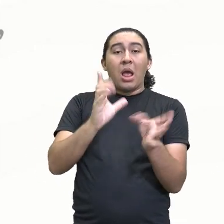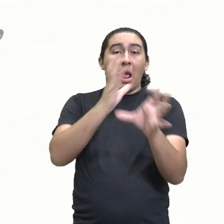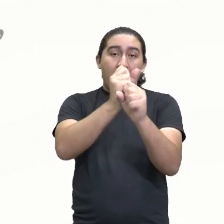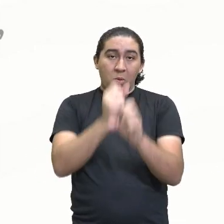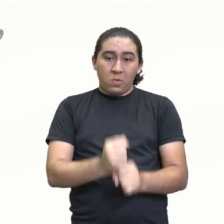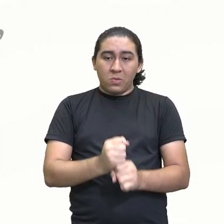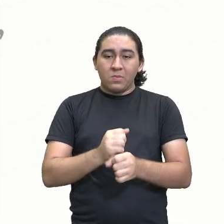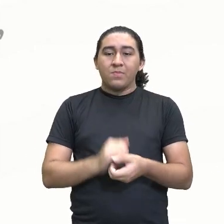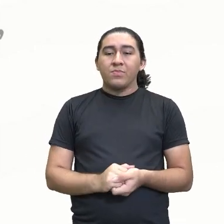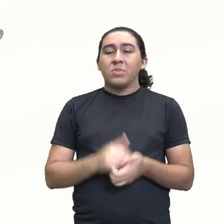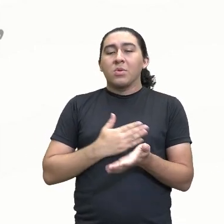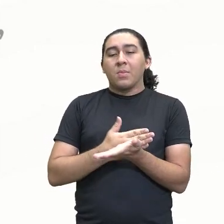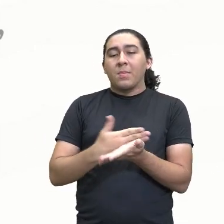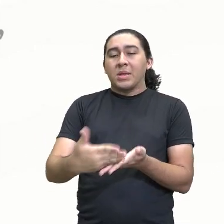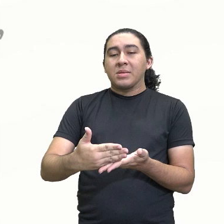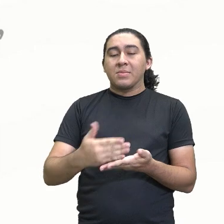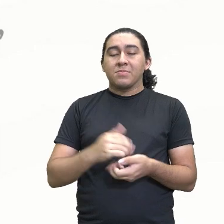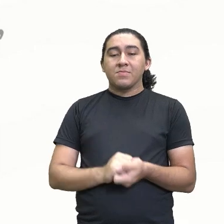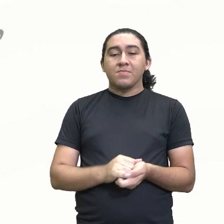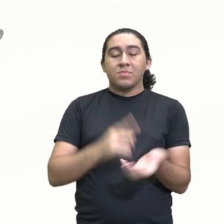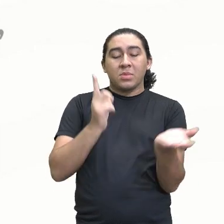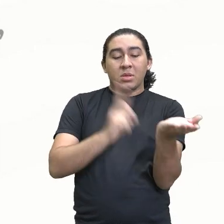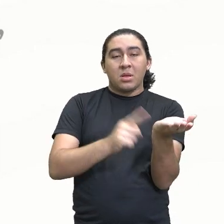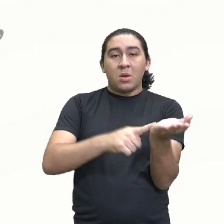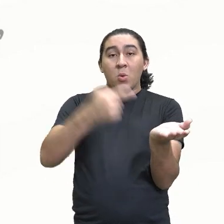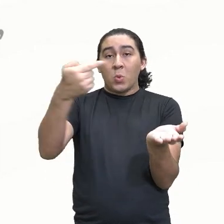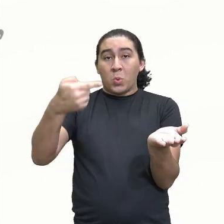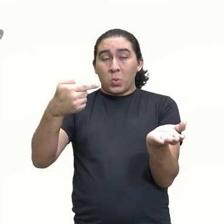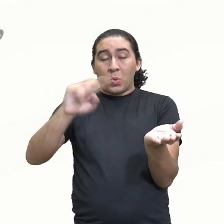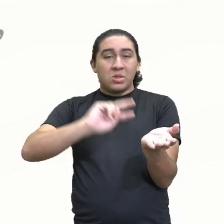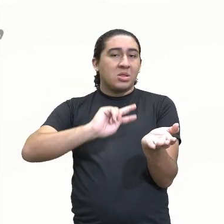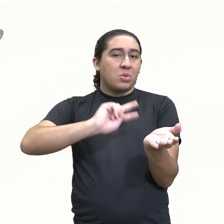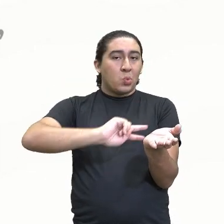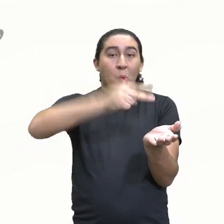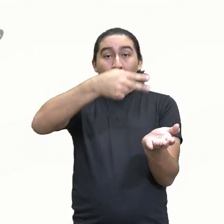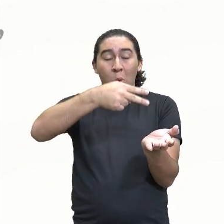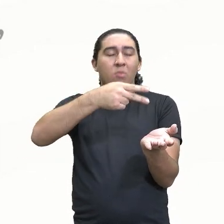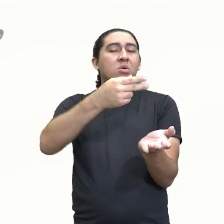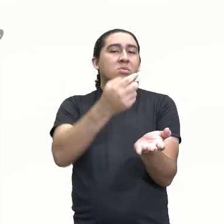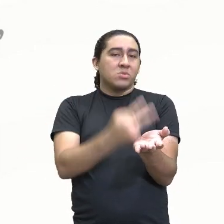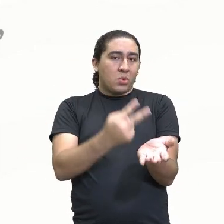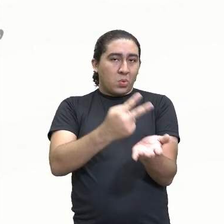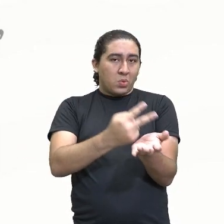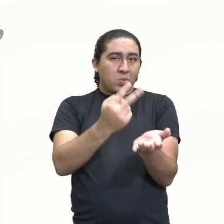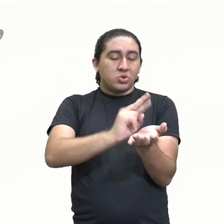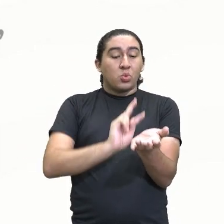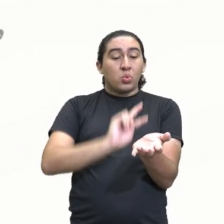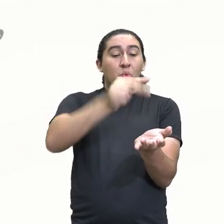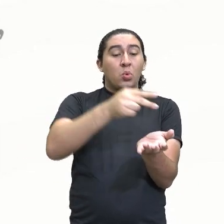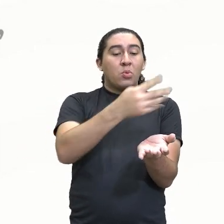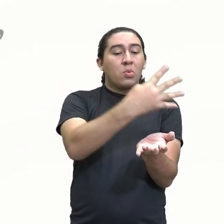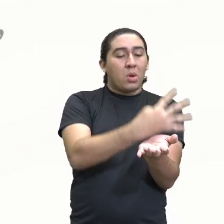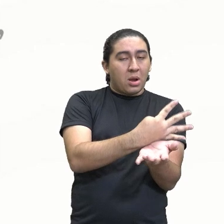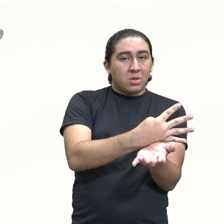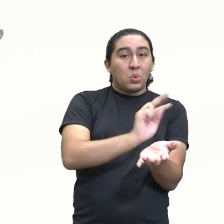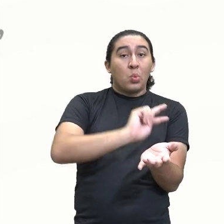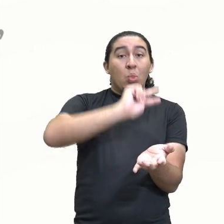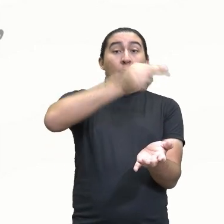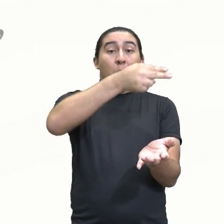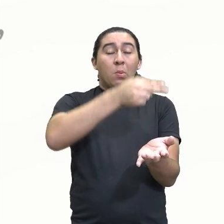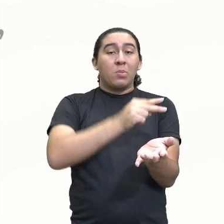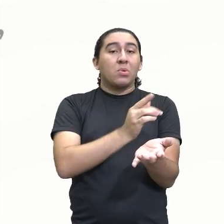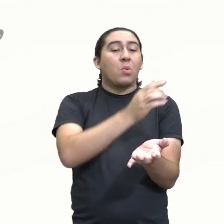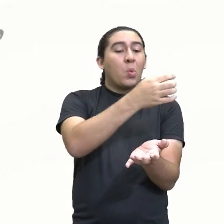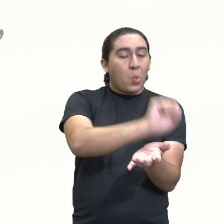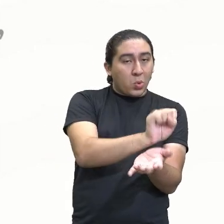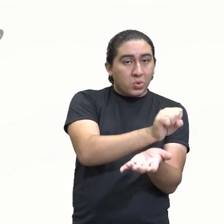Então, começando aqui no primeiro, 1, depois o dobro, 2, o dobro de 2, 4, o dobro de